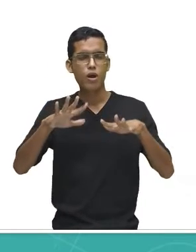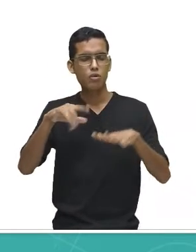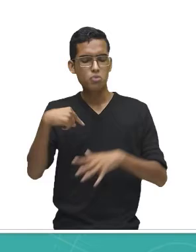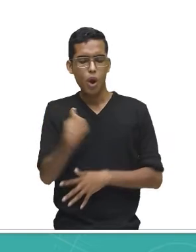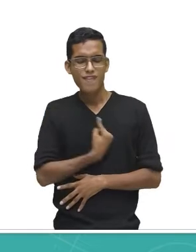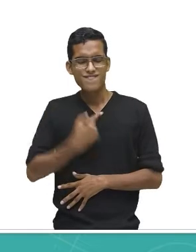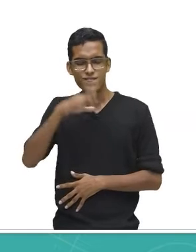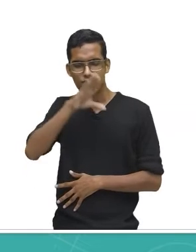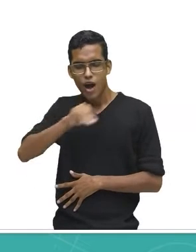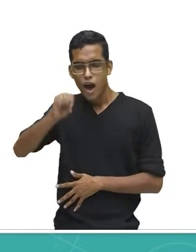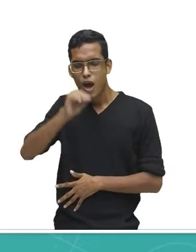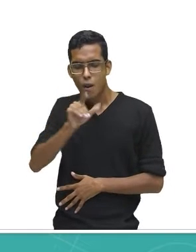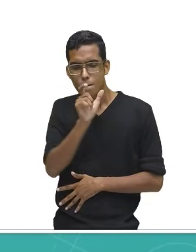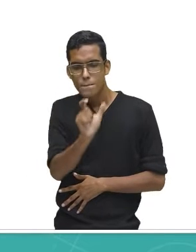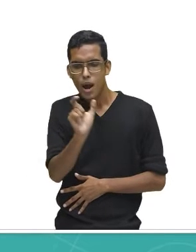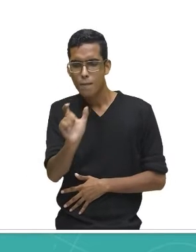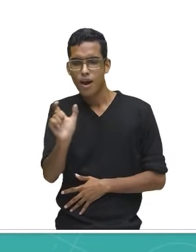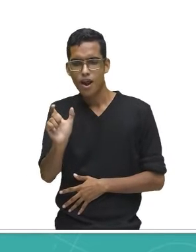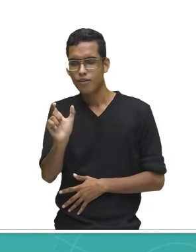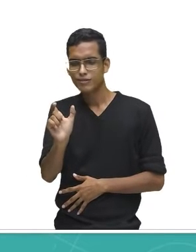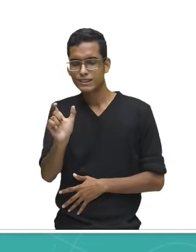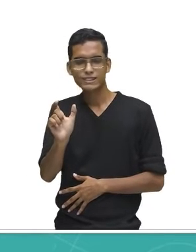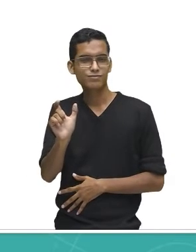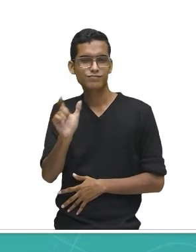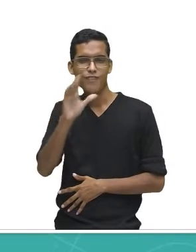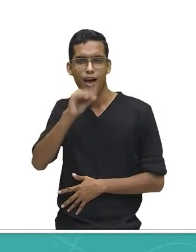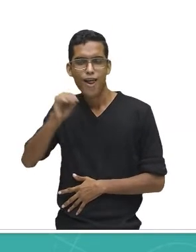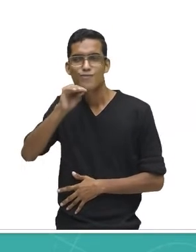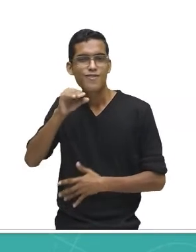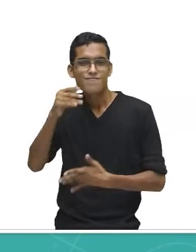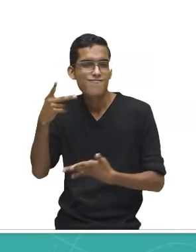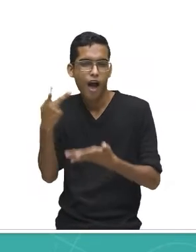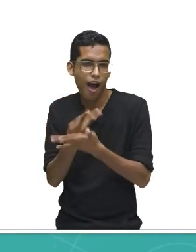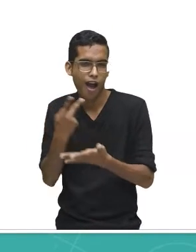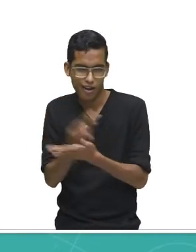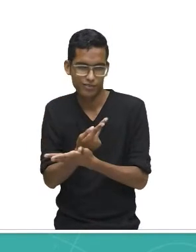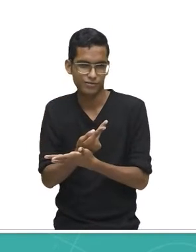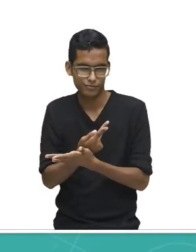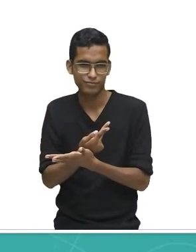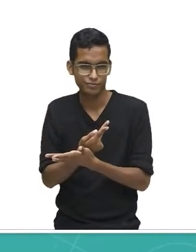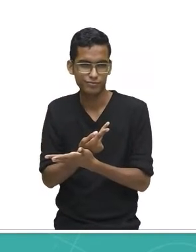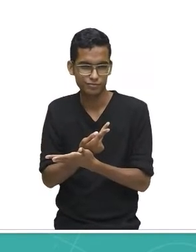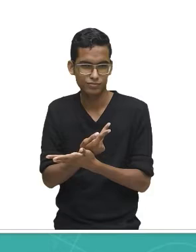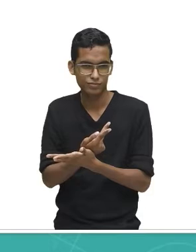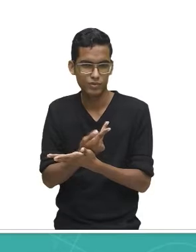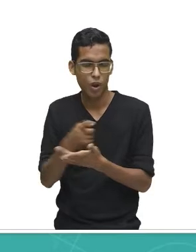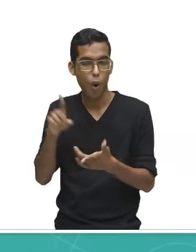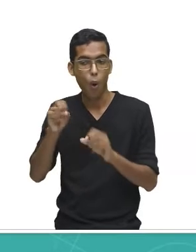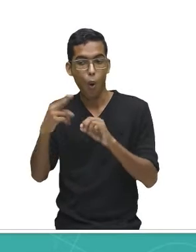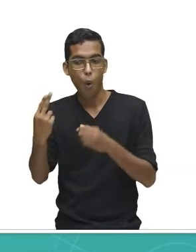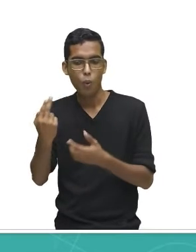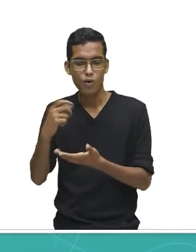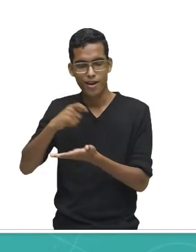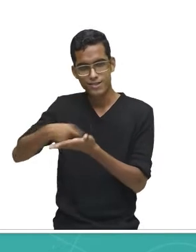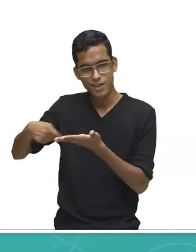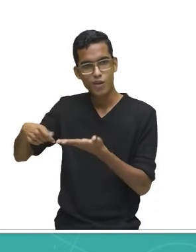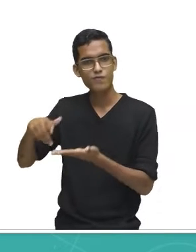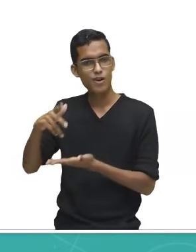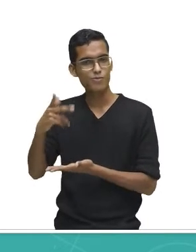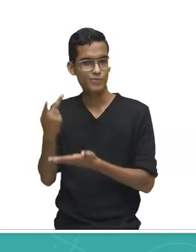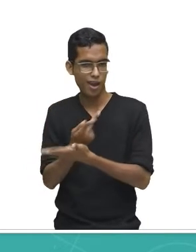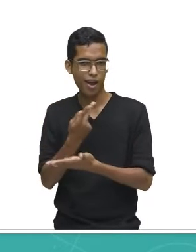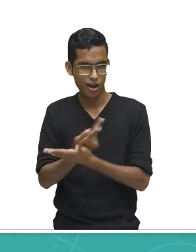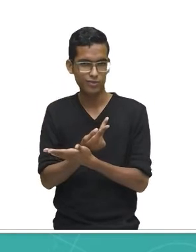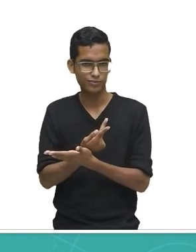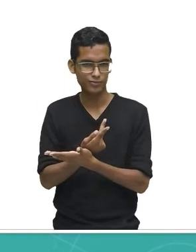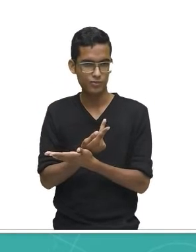palavras de forma inadequada que foge à norma culta, né? De modo que essa parte da fonologia,